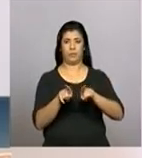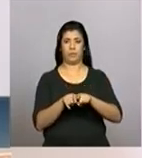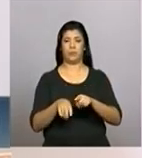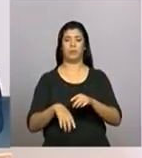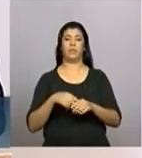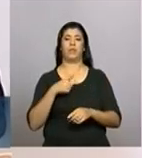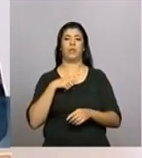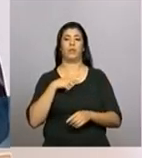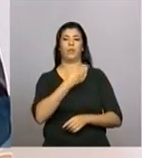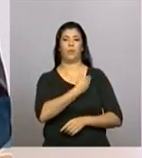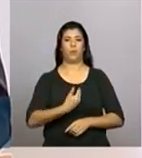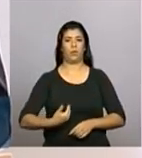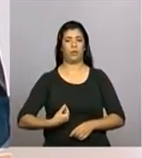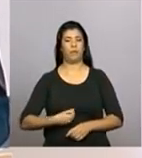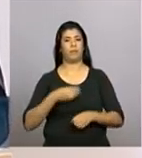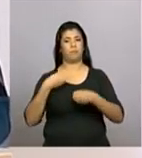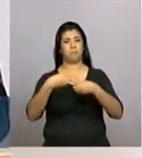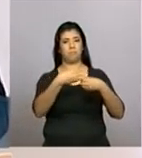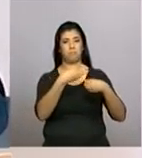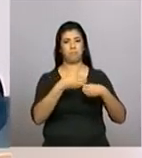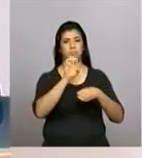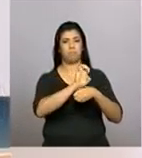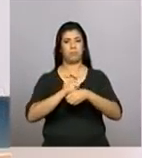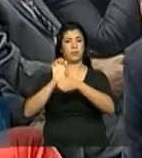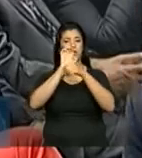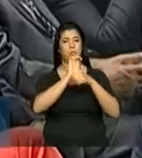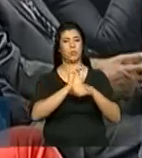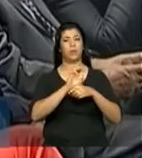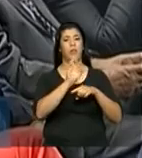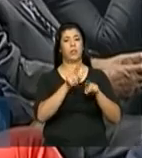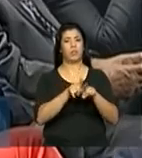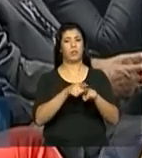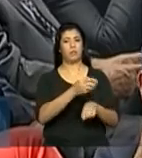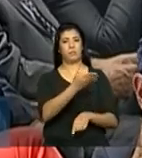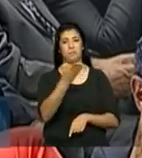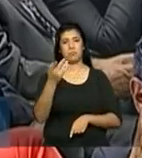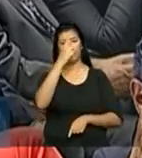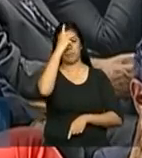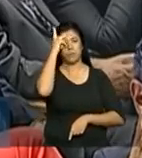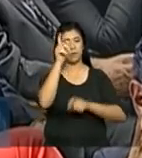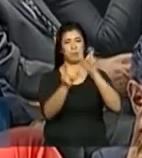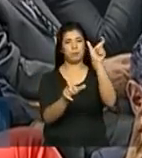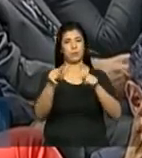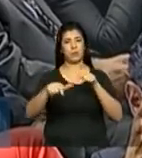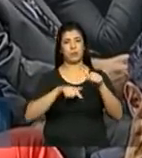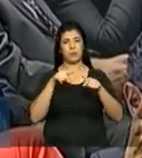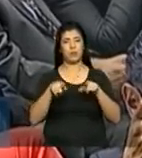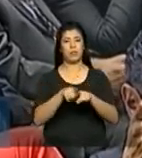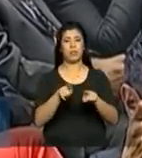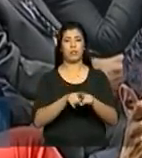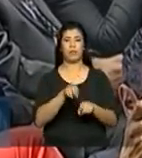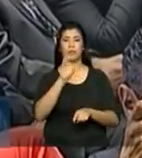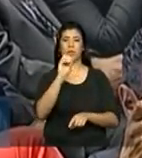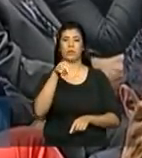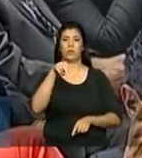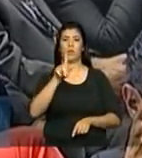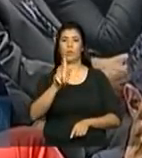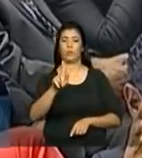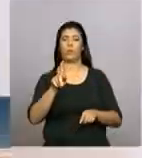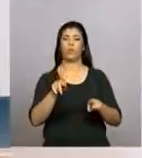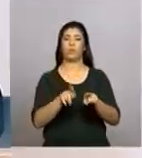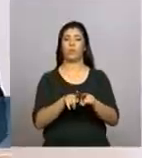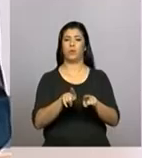municipais, dos empresários, dos trabalhadores e das organizações não governamentais, bem